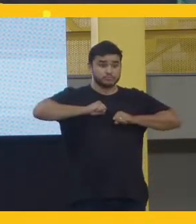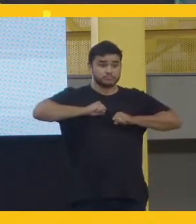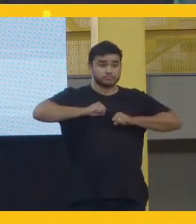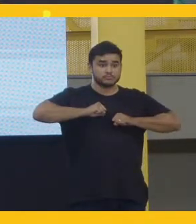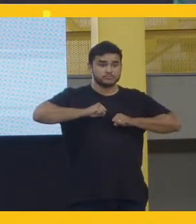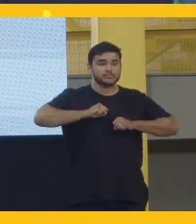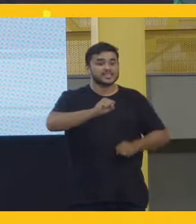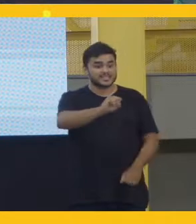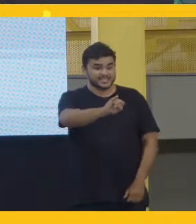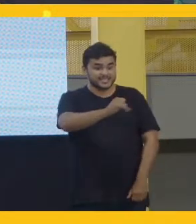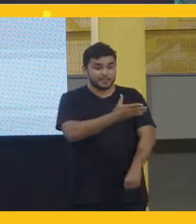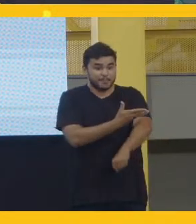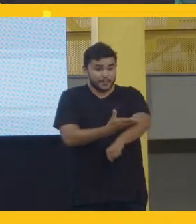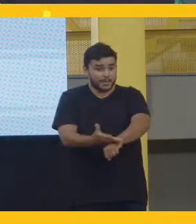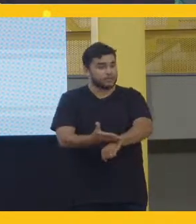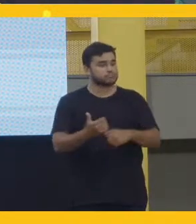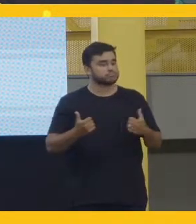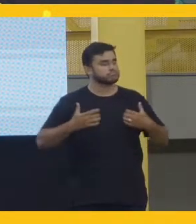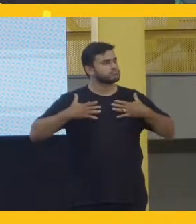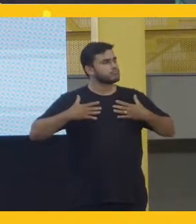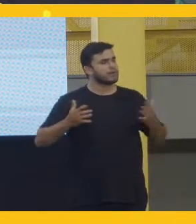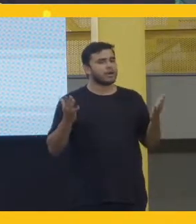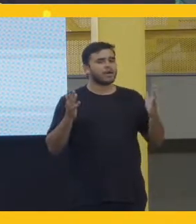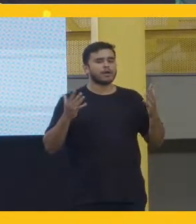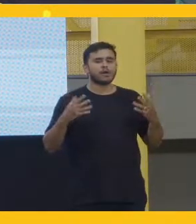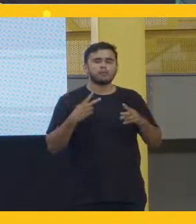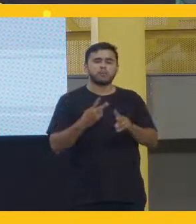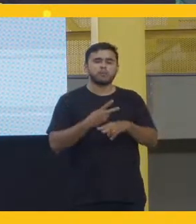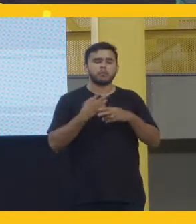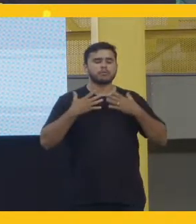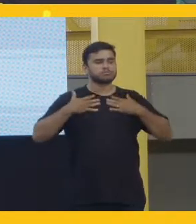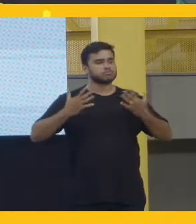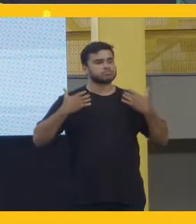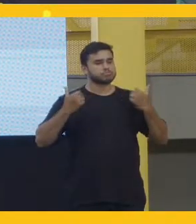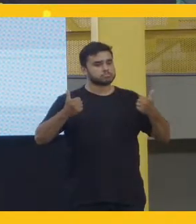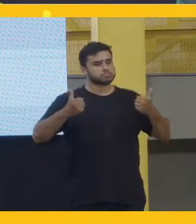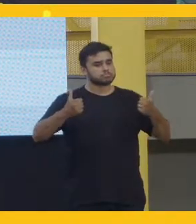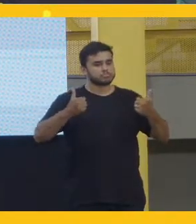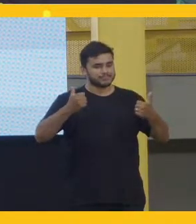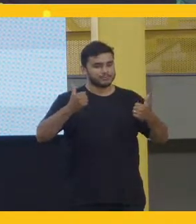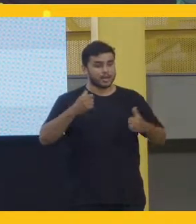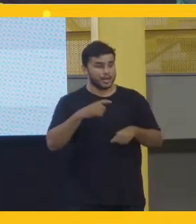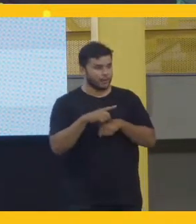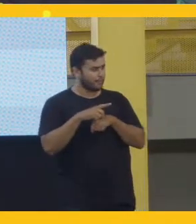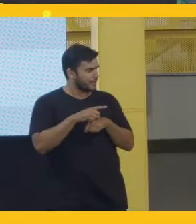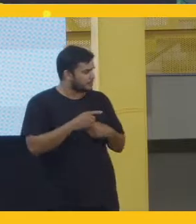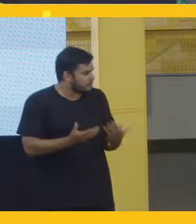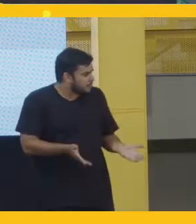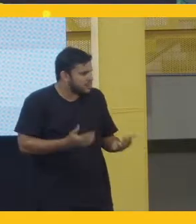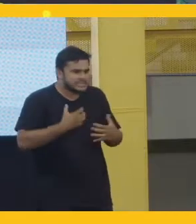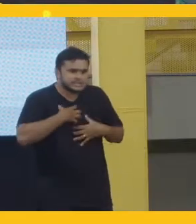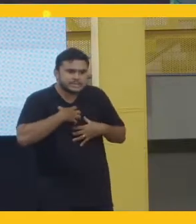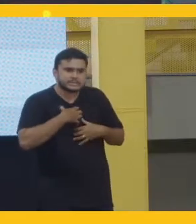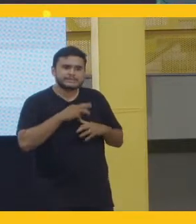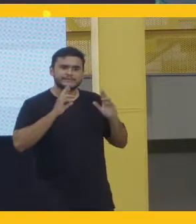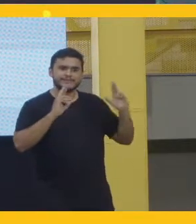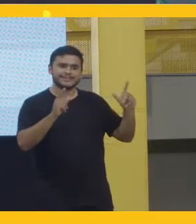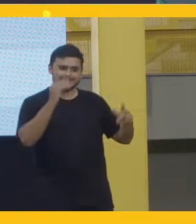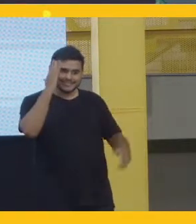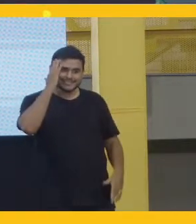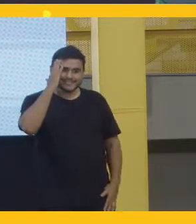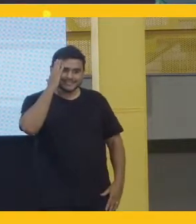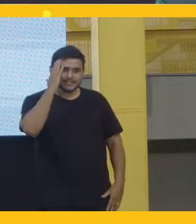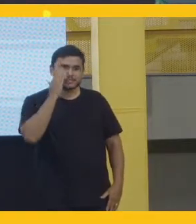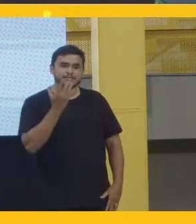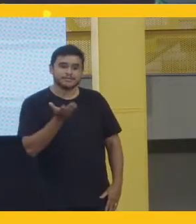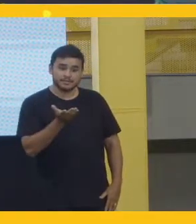pega um carro preto deixado no sol ao meio-dia, deixa lá, depois entra. Se for aquele